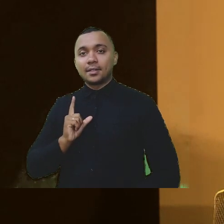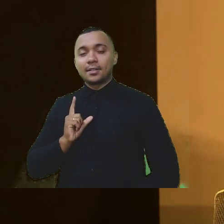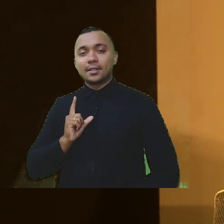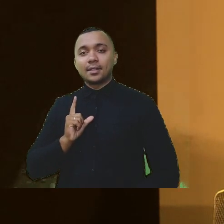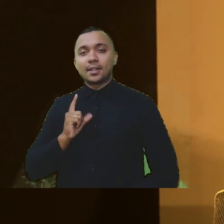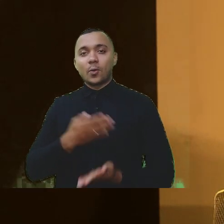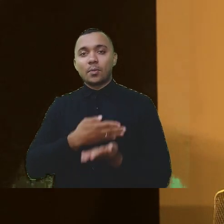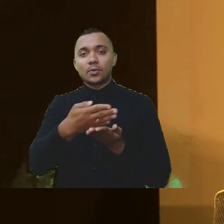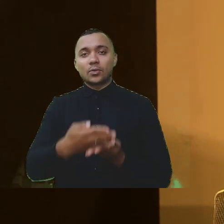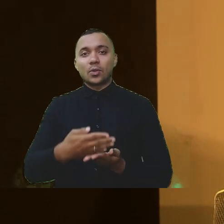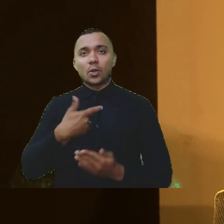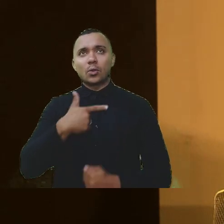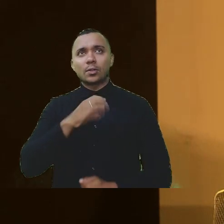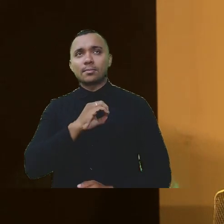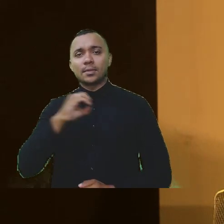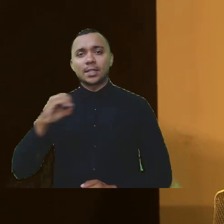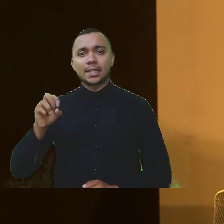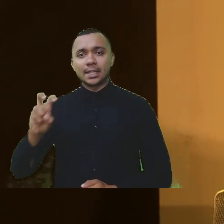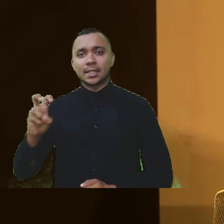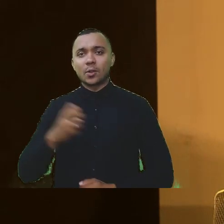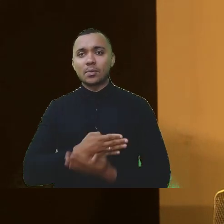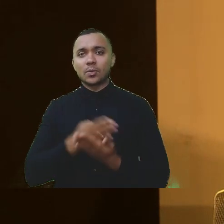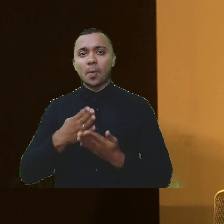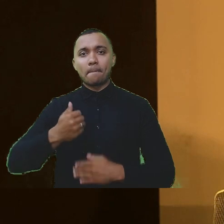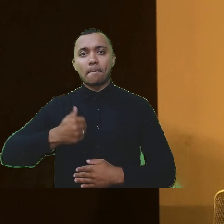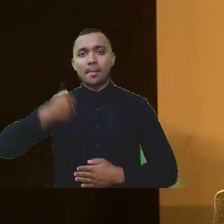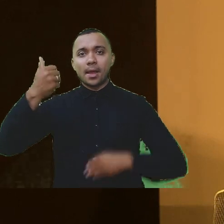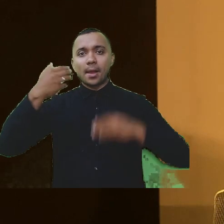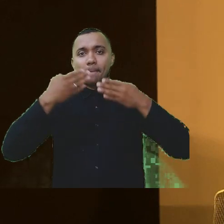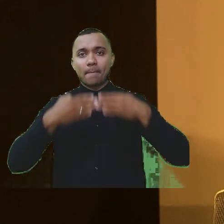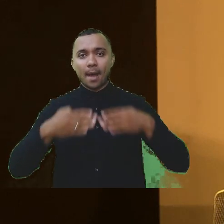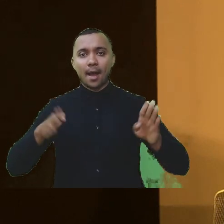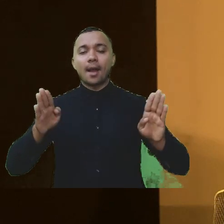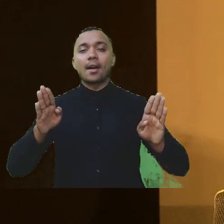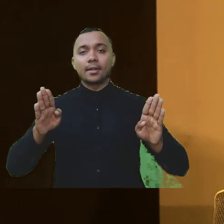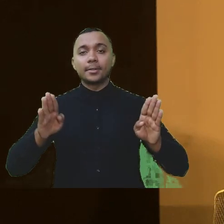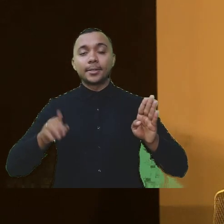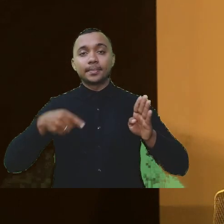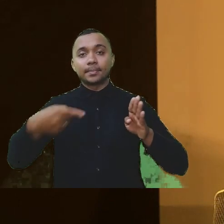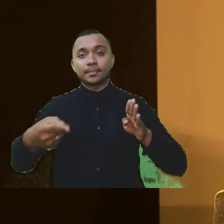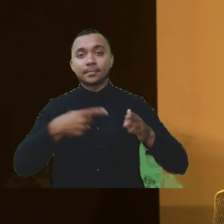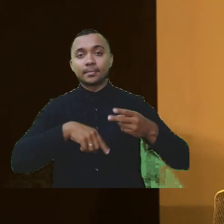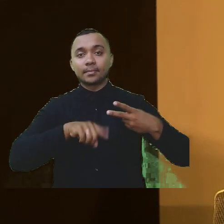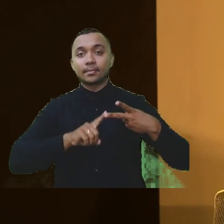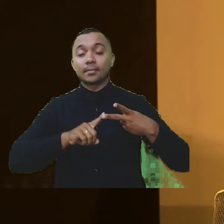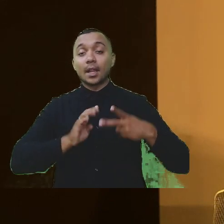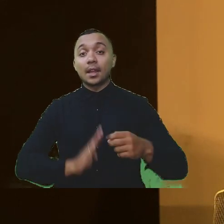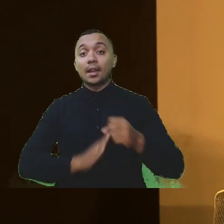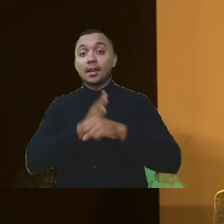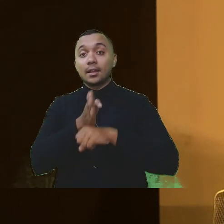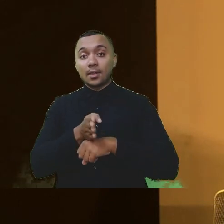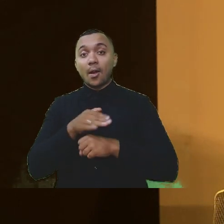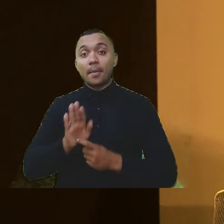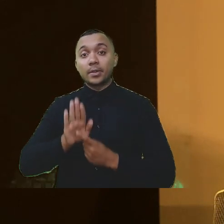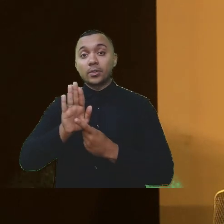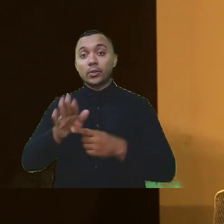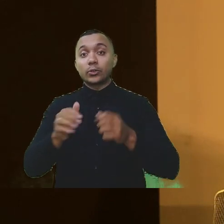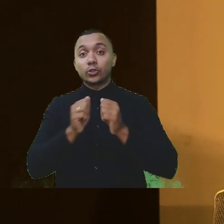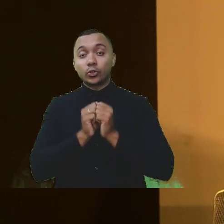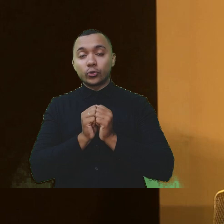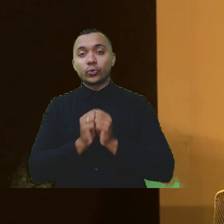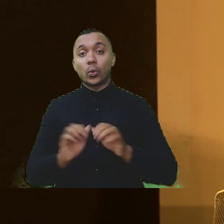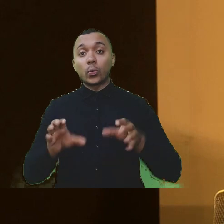em 2005 abriu o Fórum Harmônicas. Em seguida, ele participou tocando com a